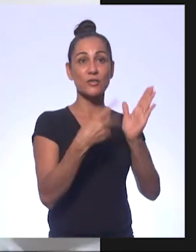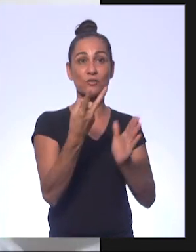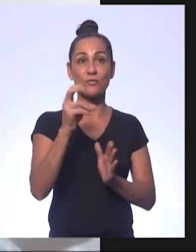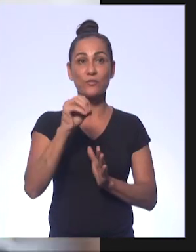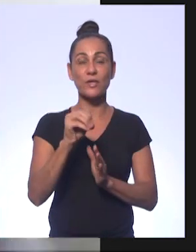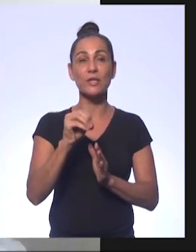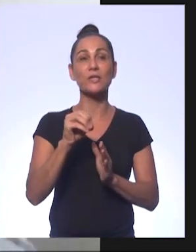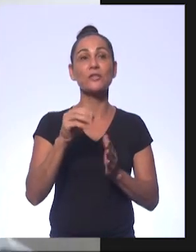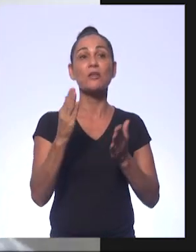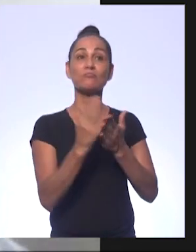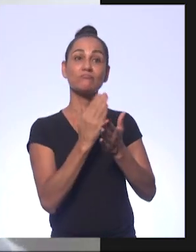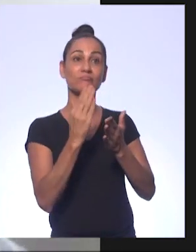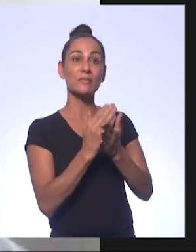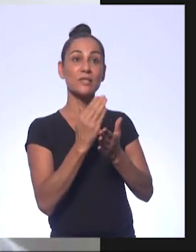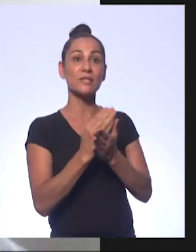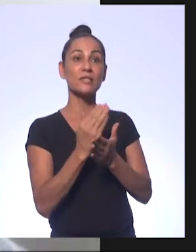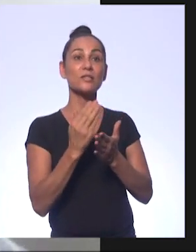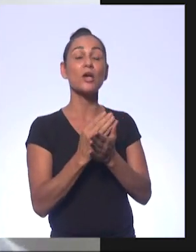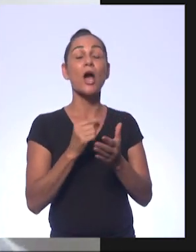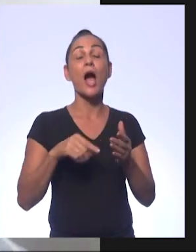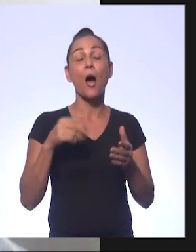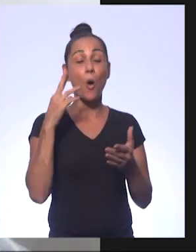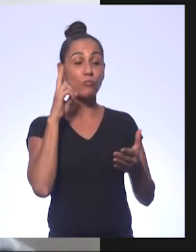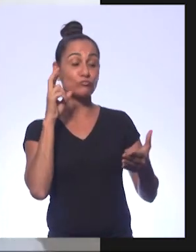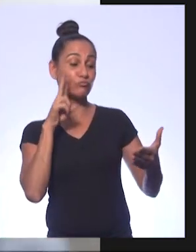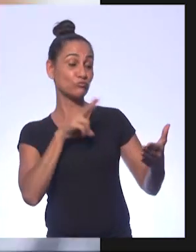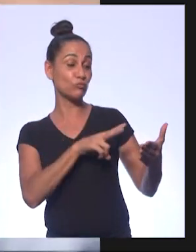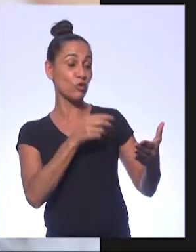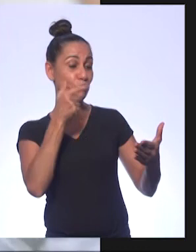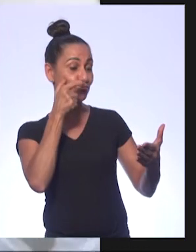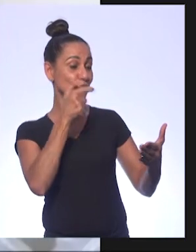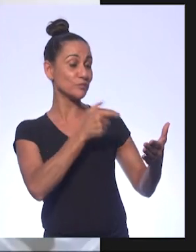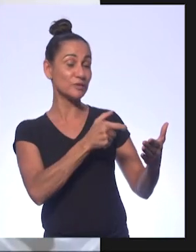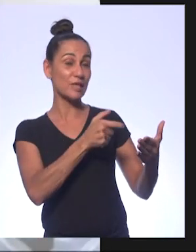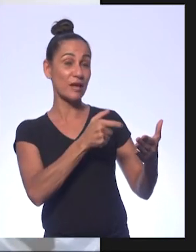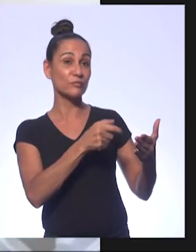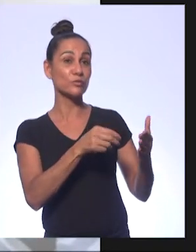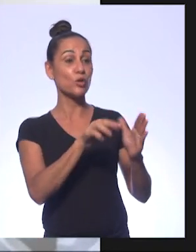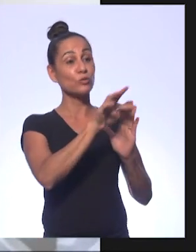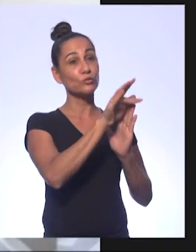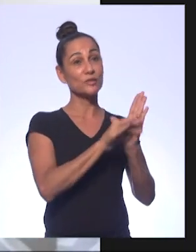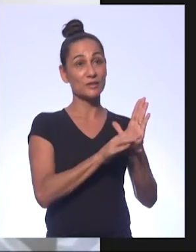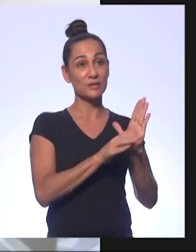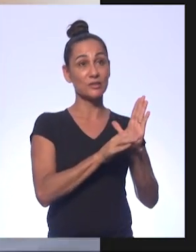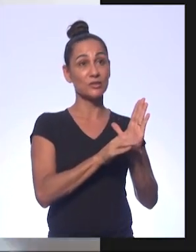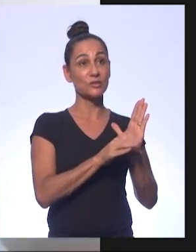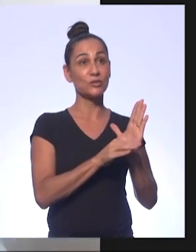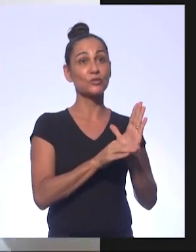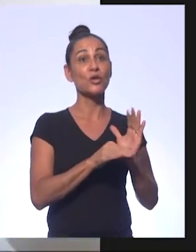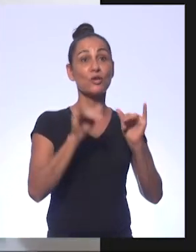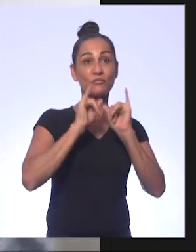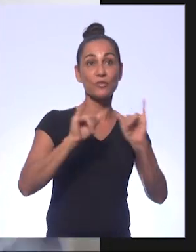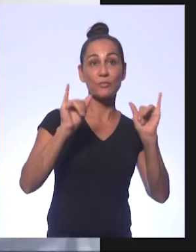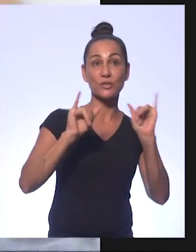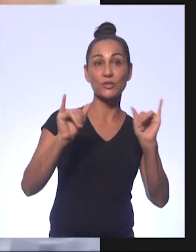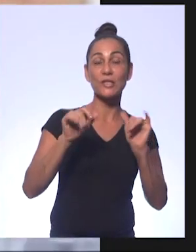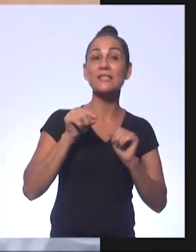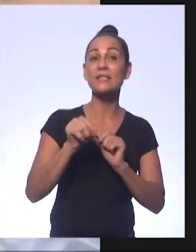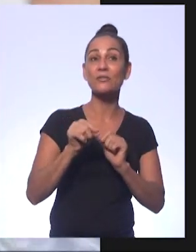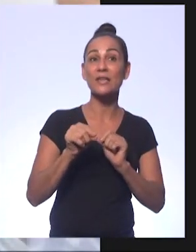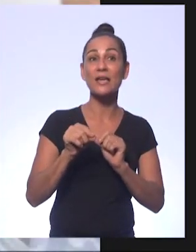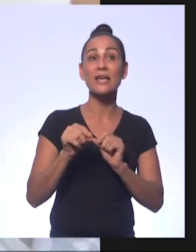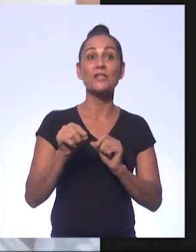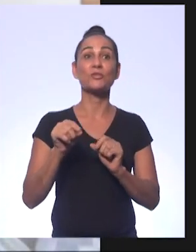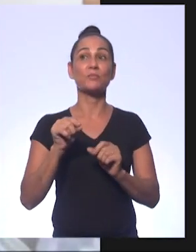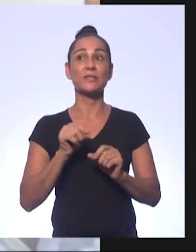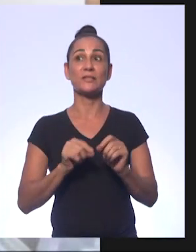são dessas categorias, e olhe o primeiro texto informativo e olhe o último texto informativo. Eles são de